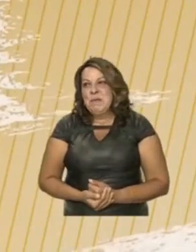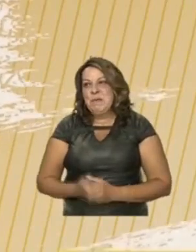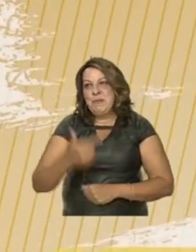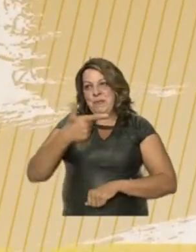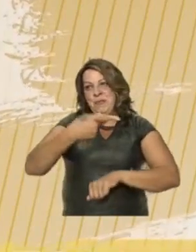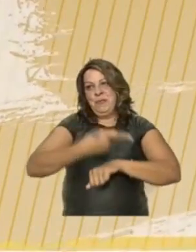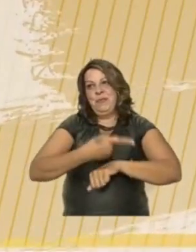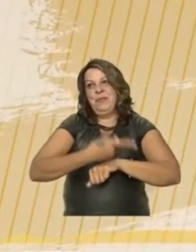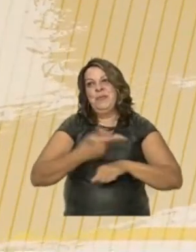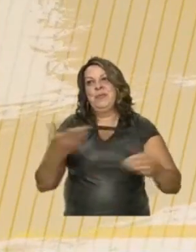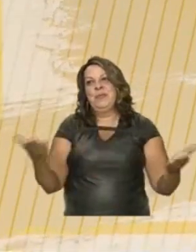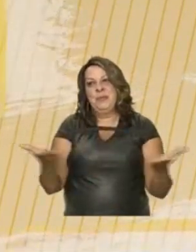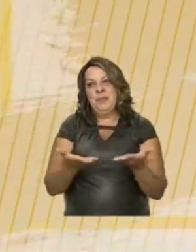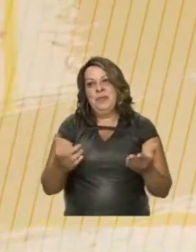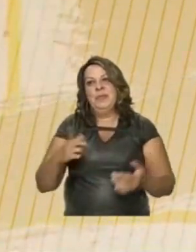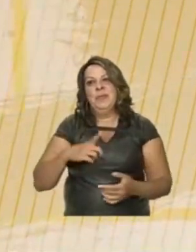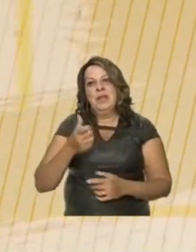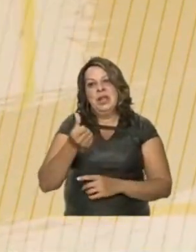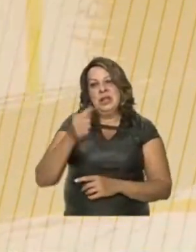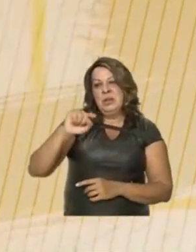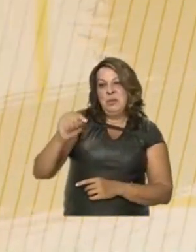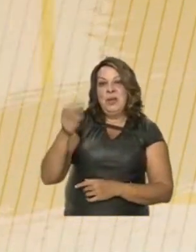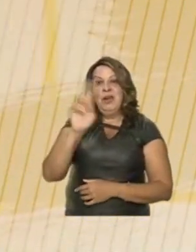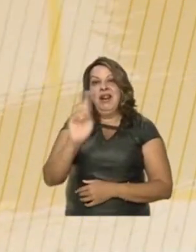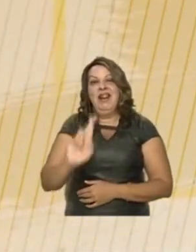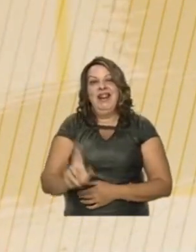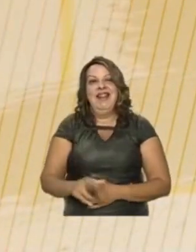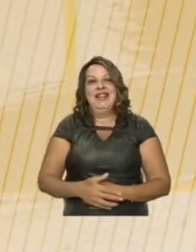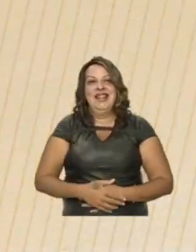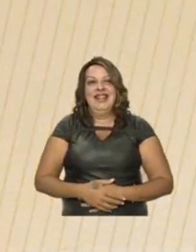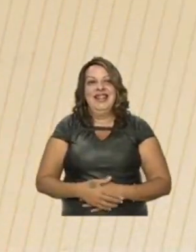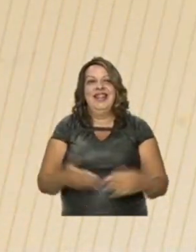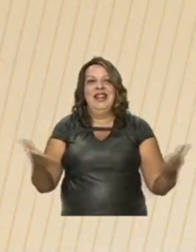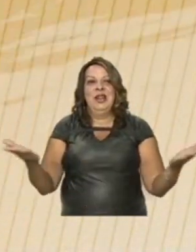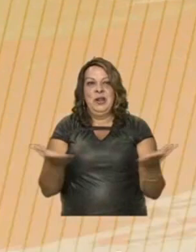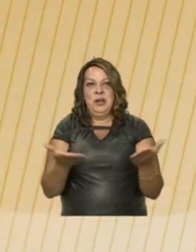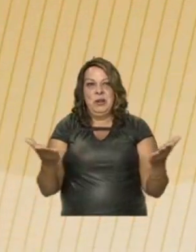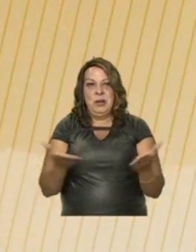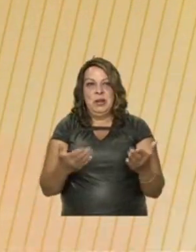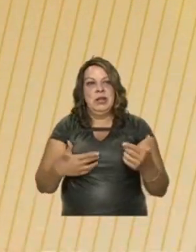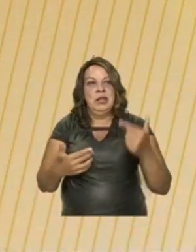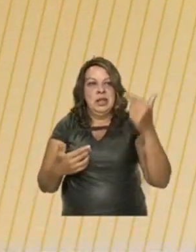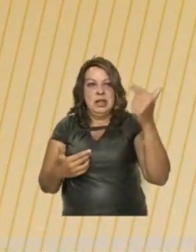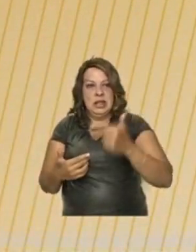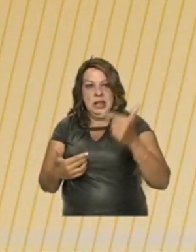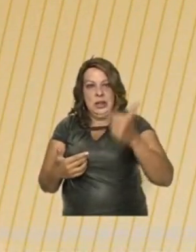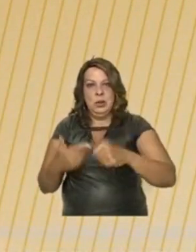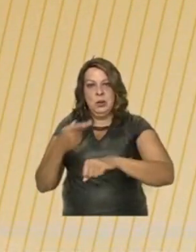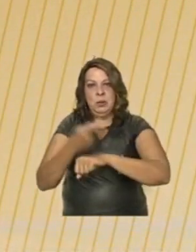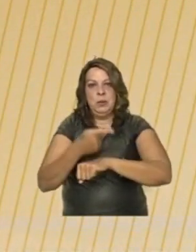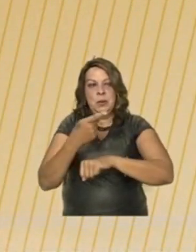No segundo prêmio de hoje tem R$6.000. R$6.000 agora, no segundo prêmio.